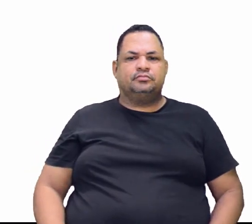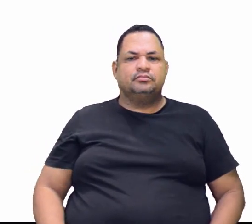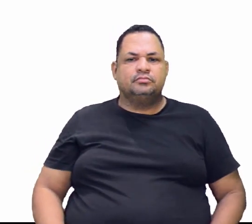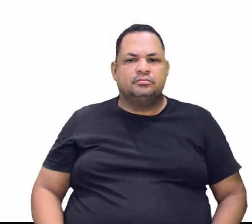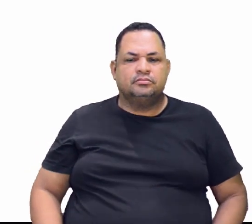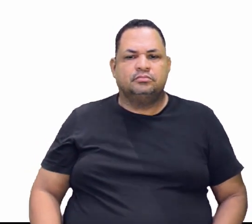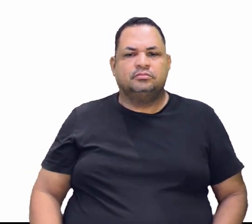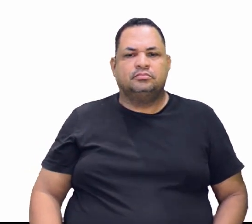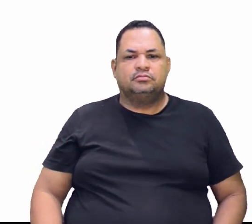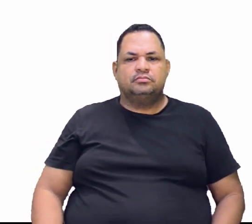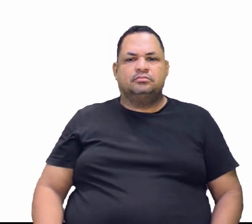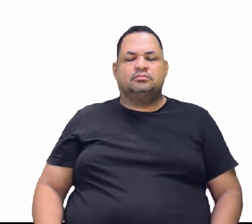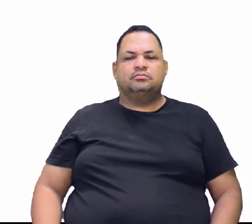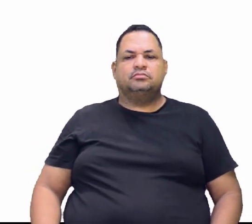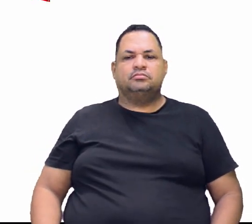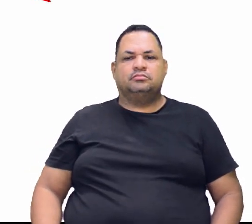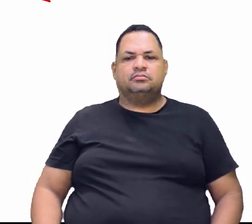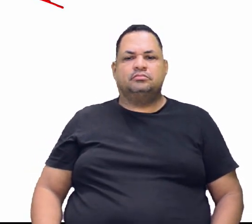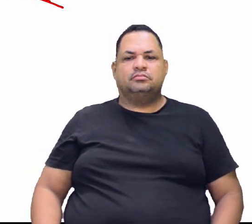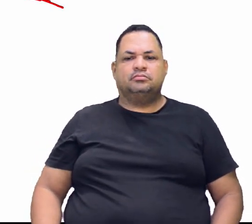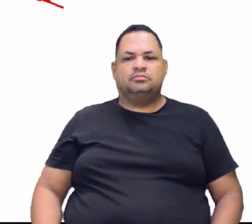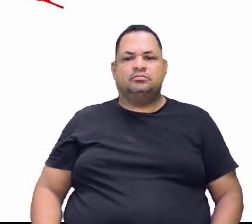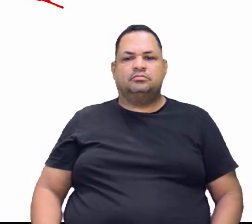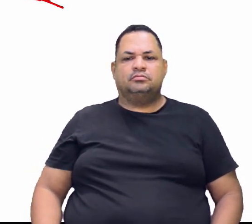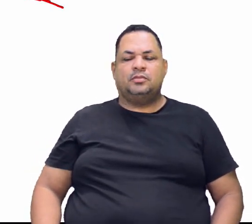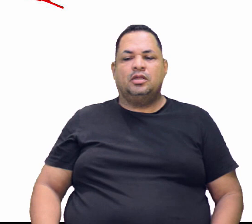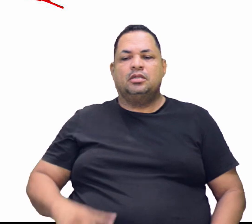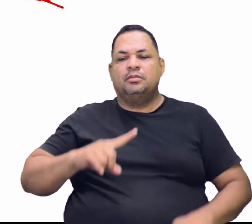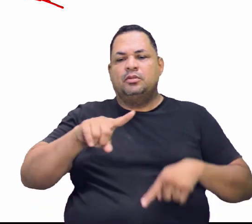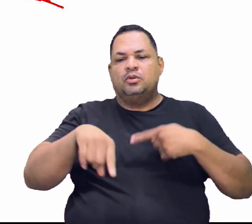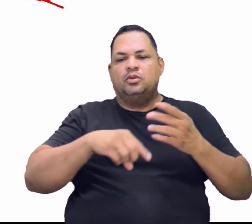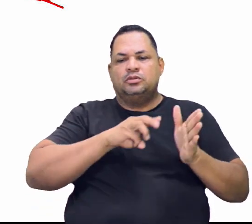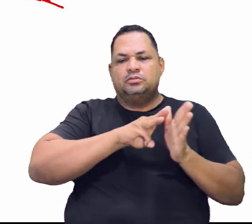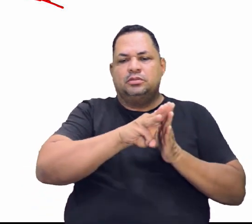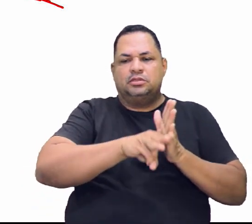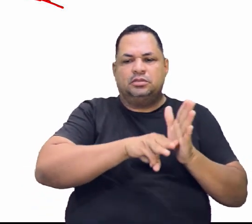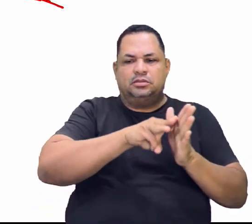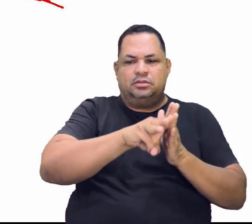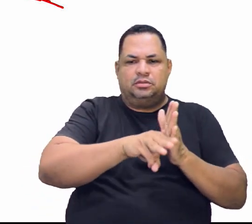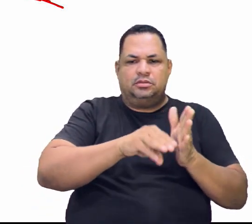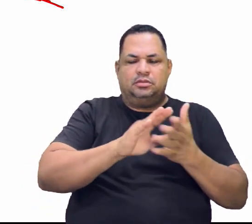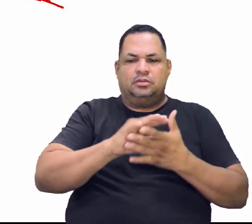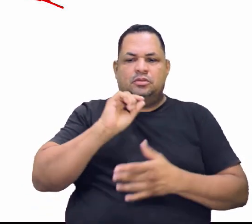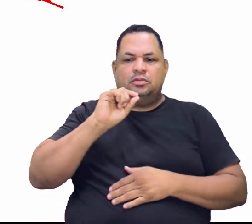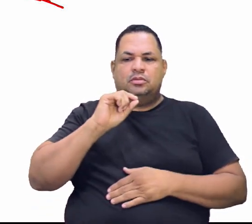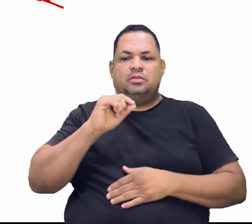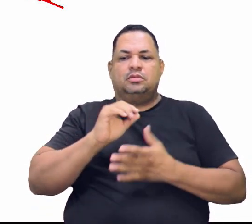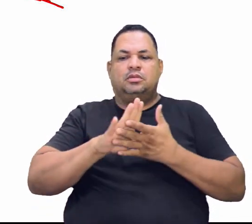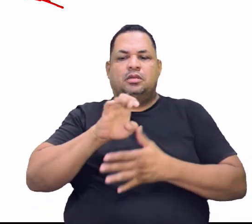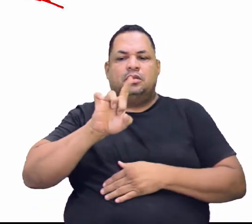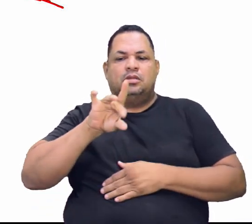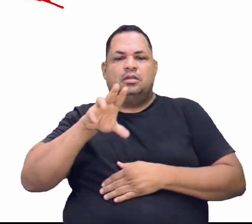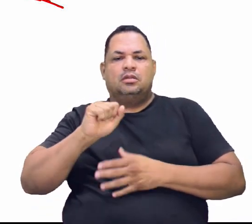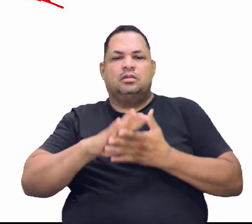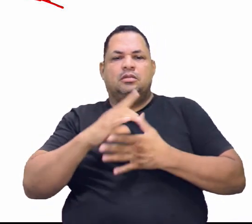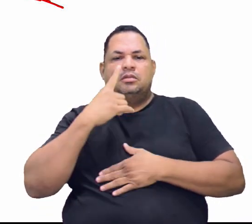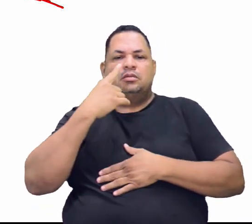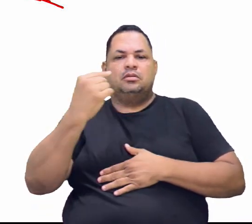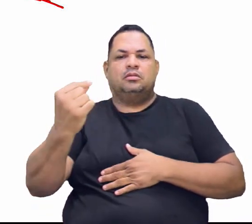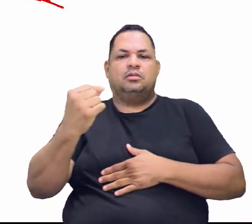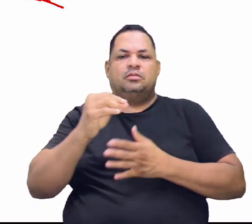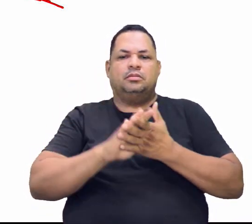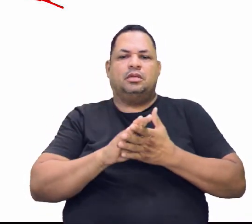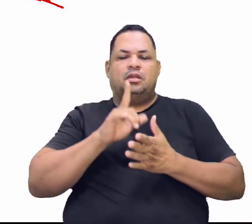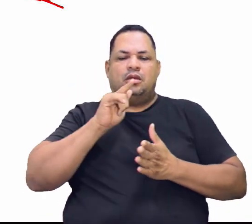desaguar no Rio Mamoré. O Rio Mamoré vai desaguar no Rio Madeira. O que o Aloysio faz? Foge para o